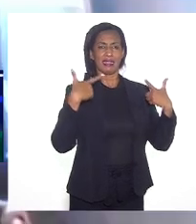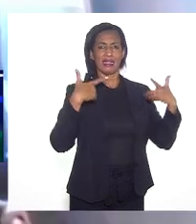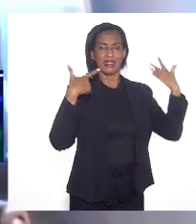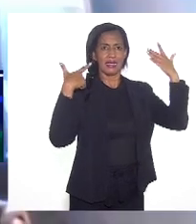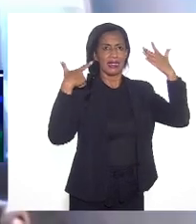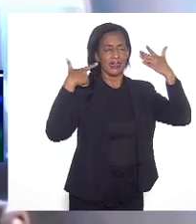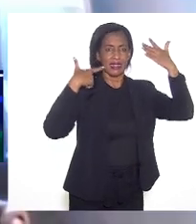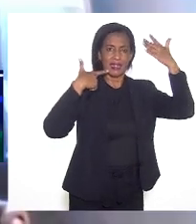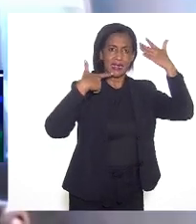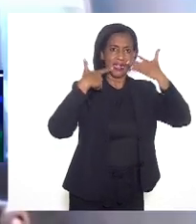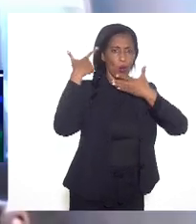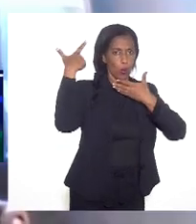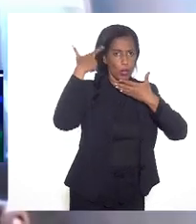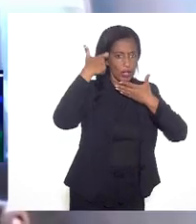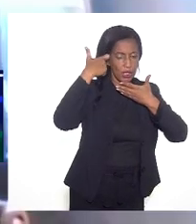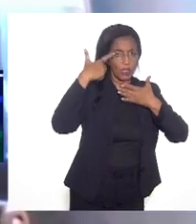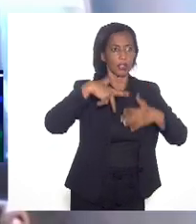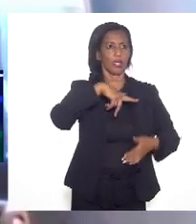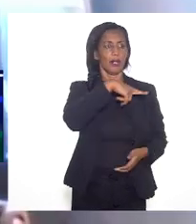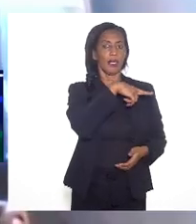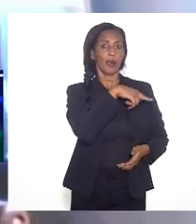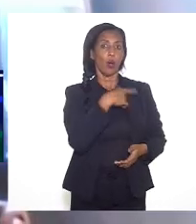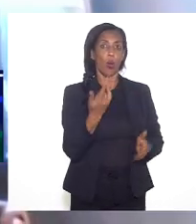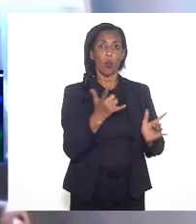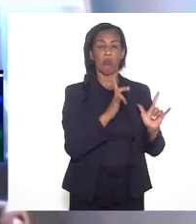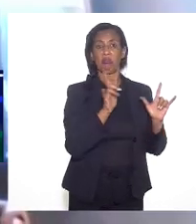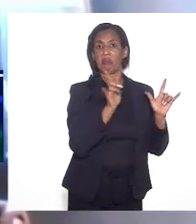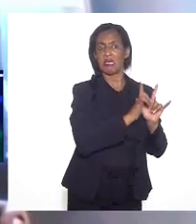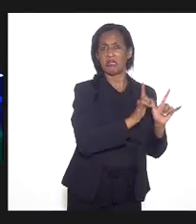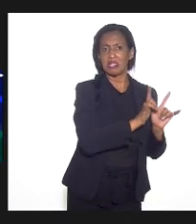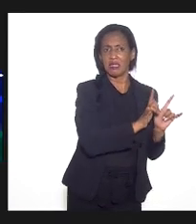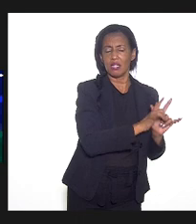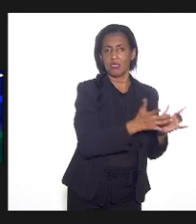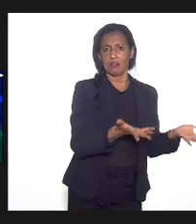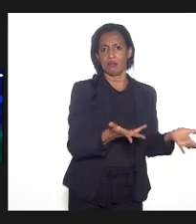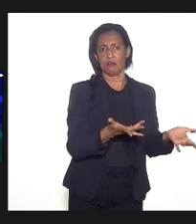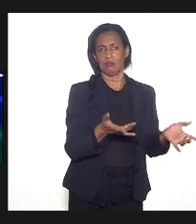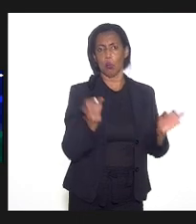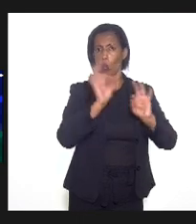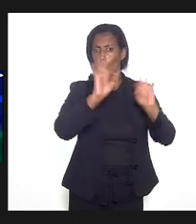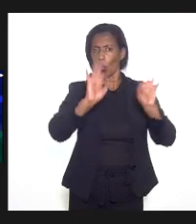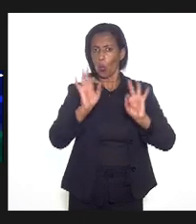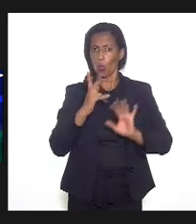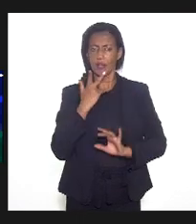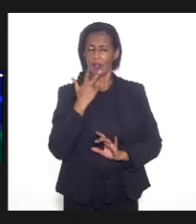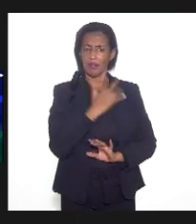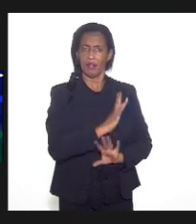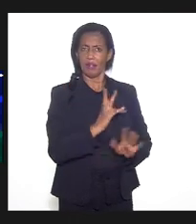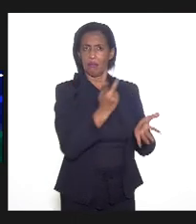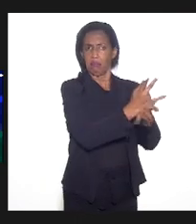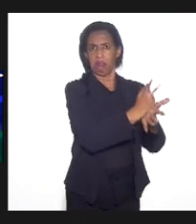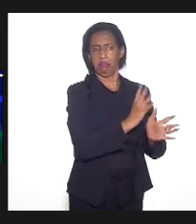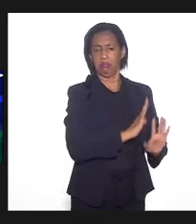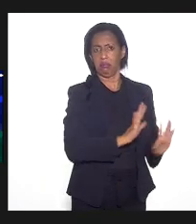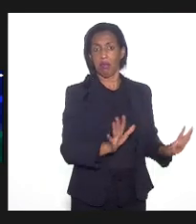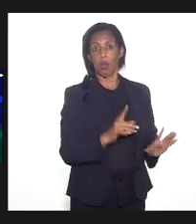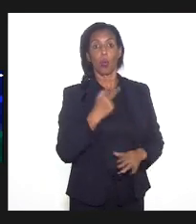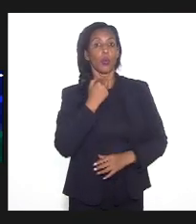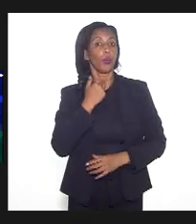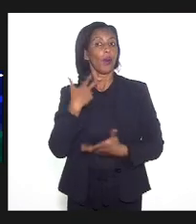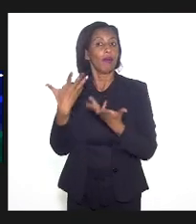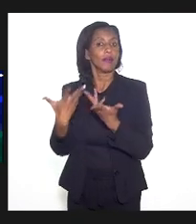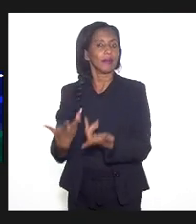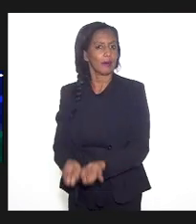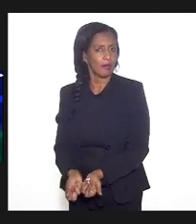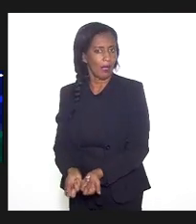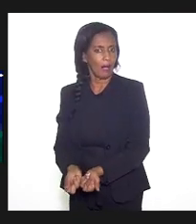seja por milicianos. Agora, ninguém nega isso, evidentemente. O que a gente não pode aceitar